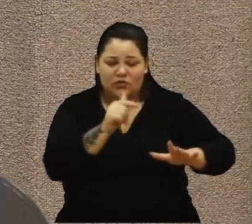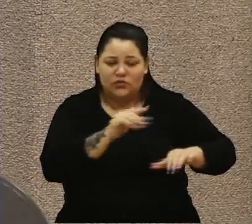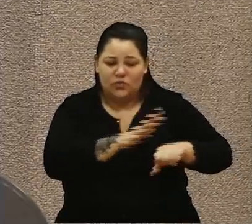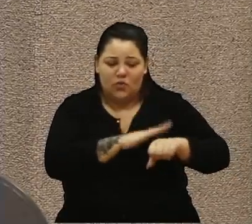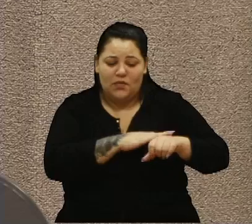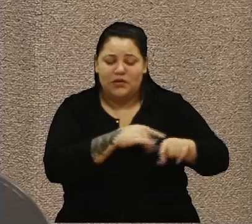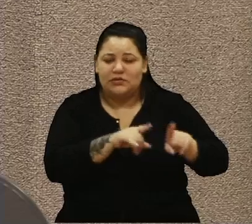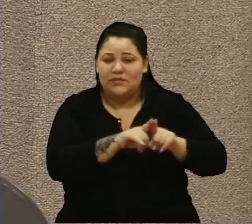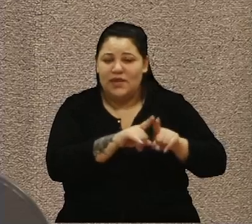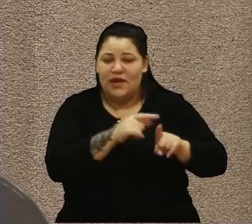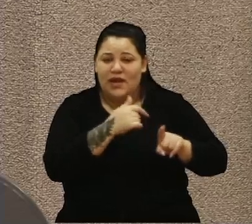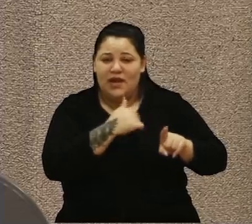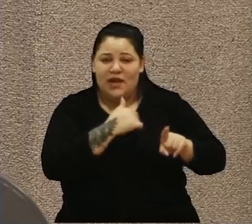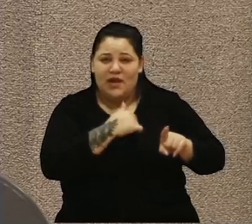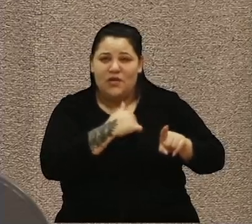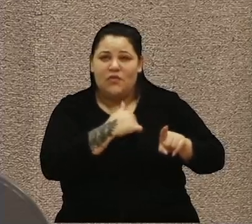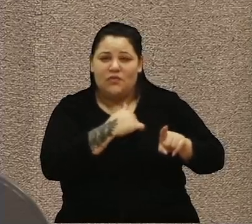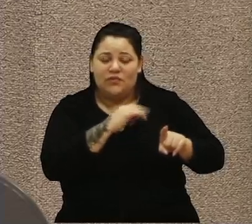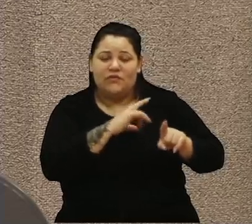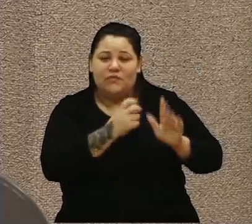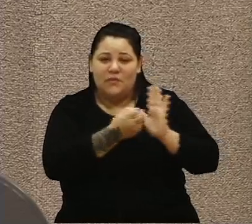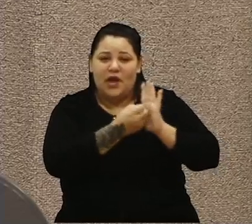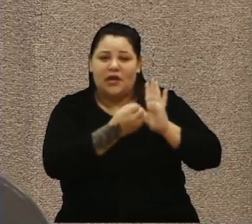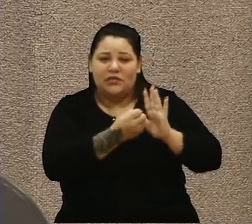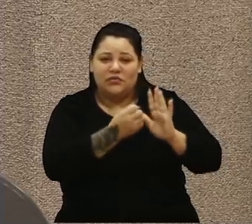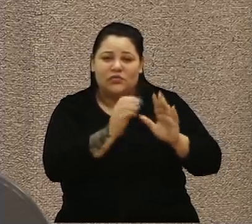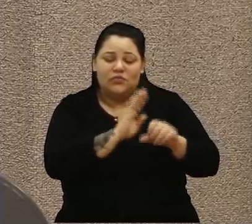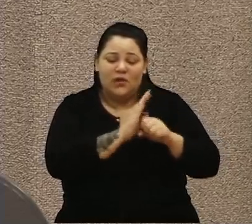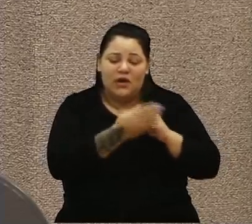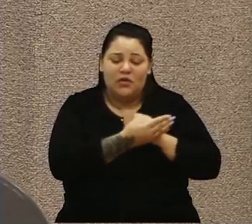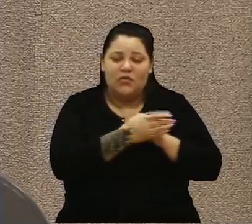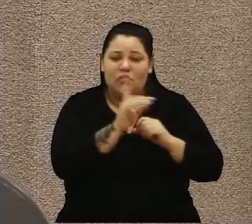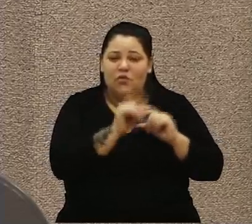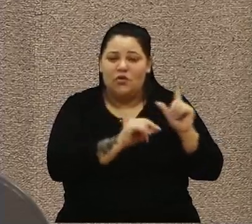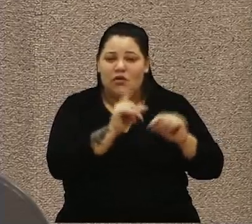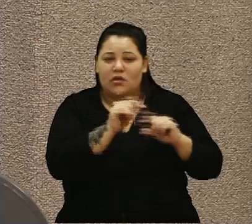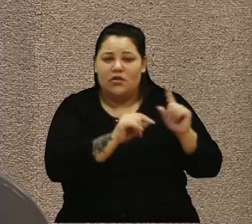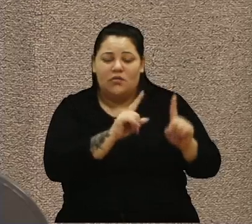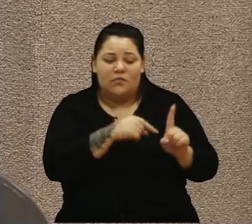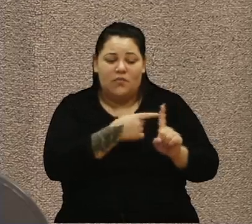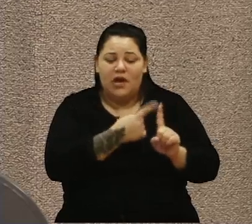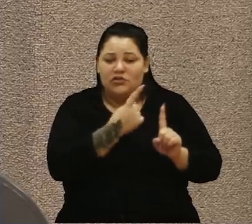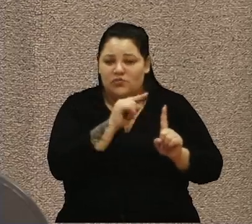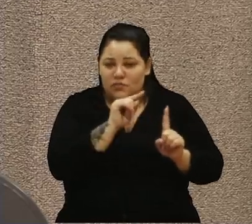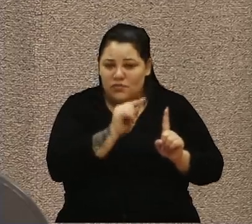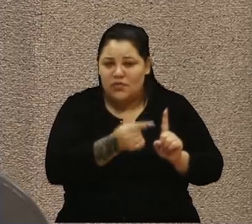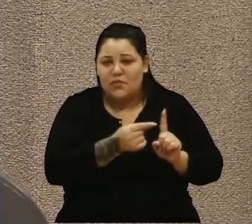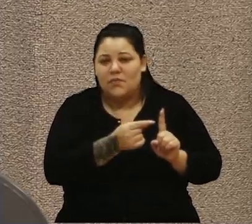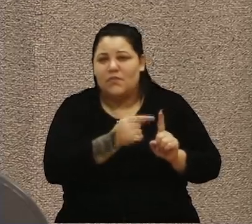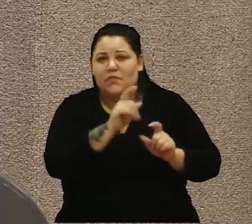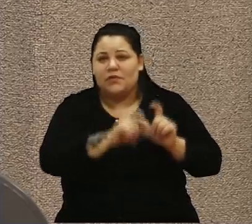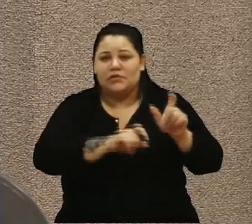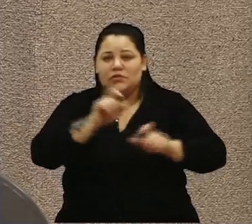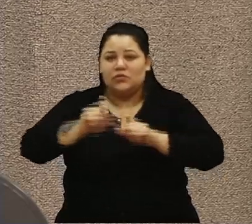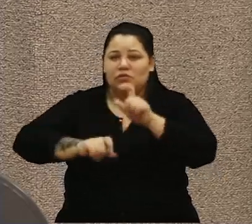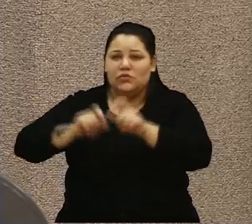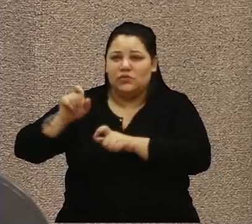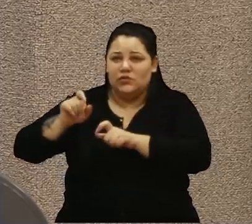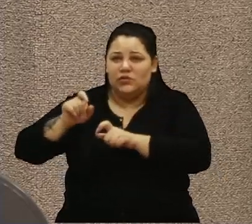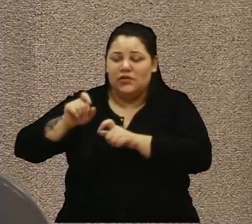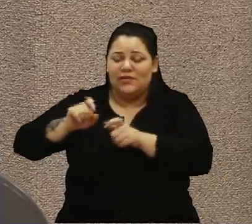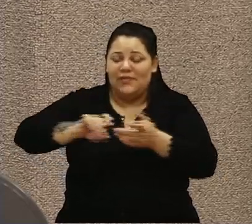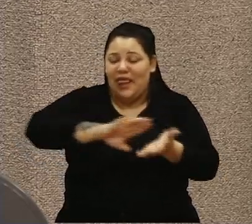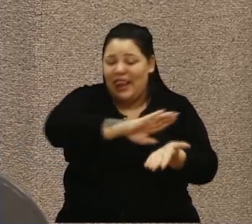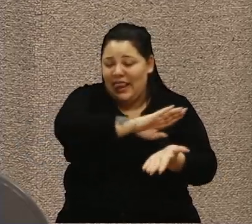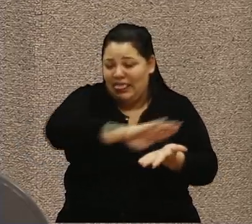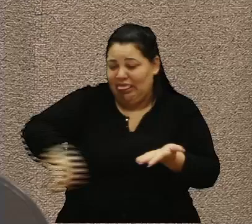fui um dos que se mobilizou lá no bairro Cruzeiro, levamos mais de 1000 pessoas para eliminarmos aquele aterro